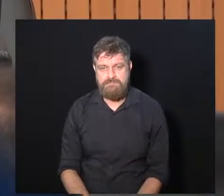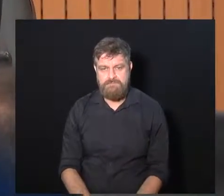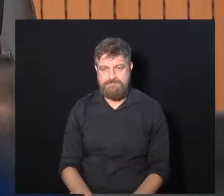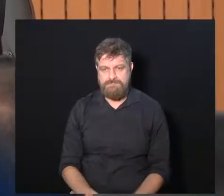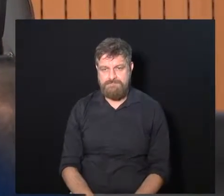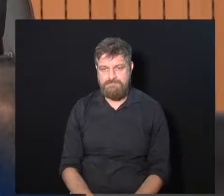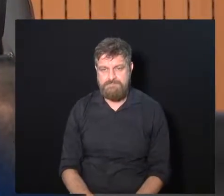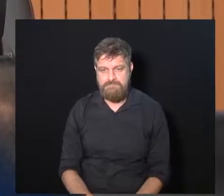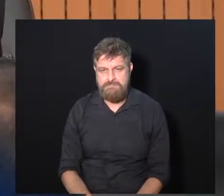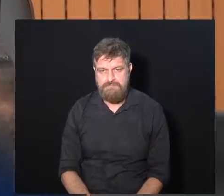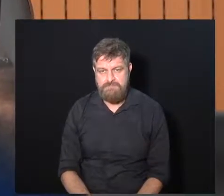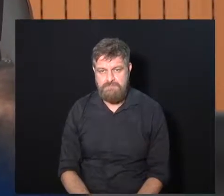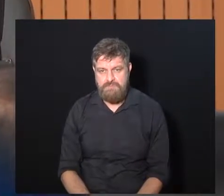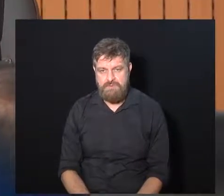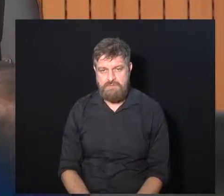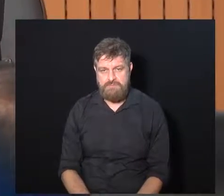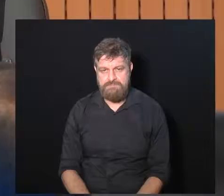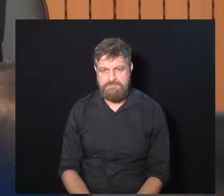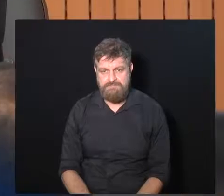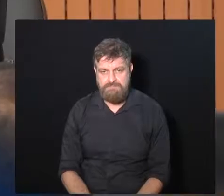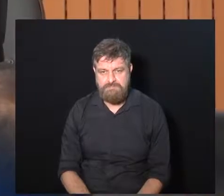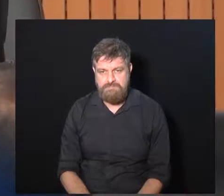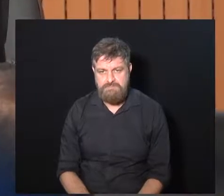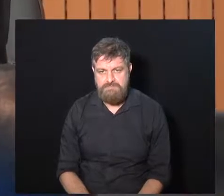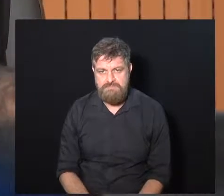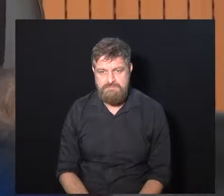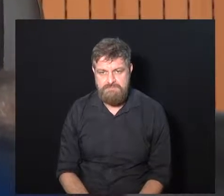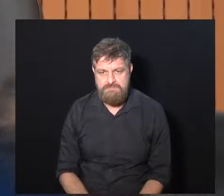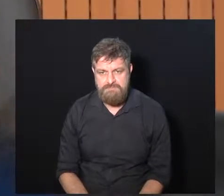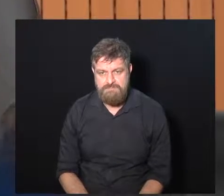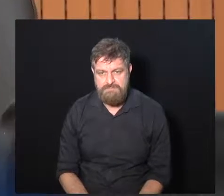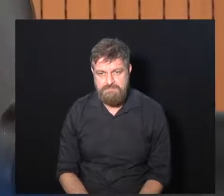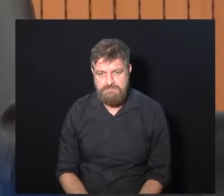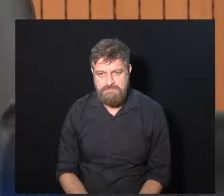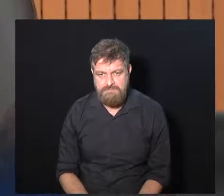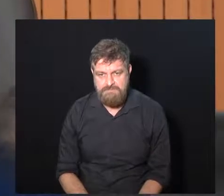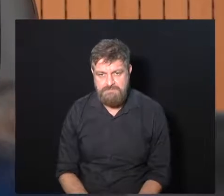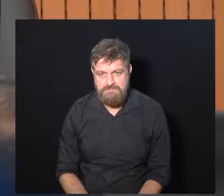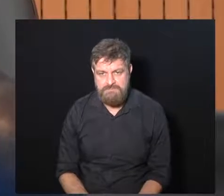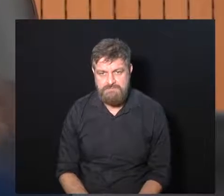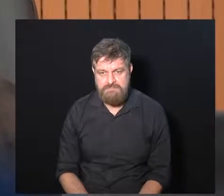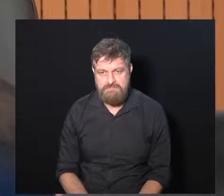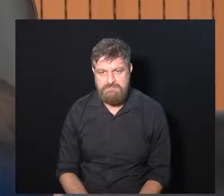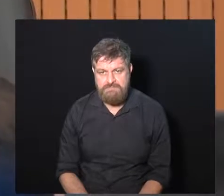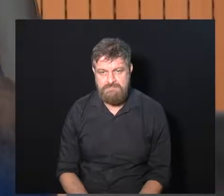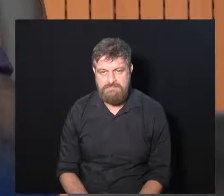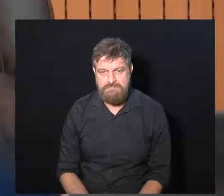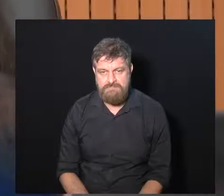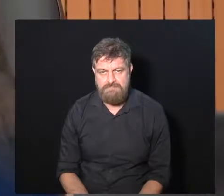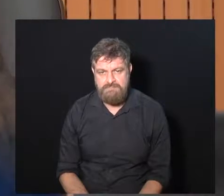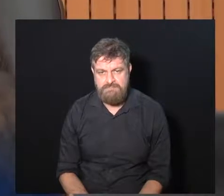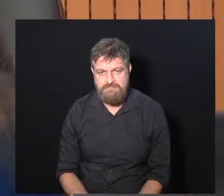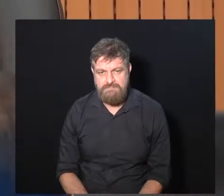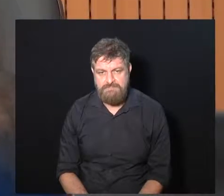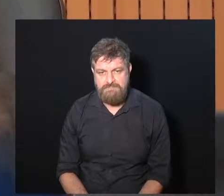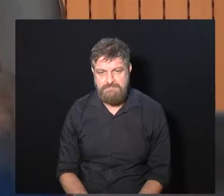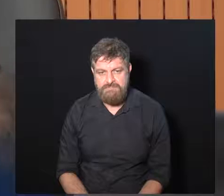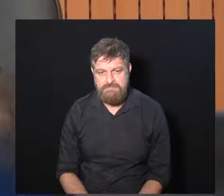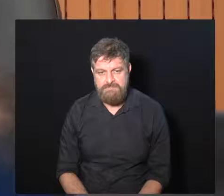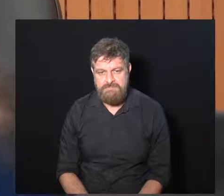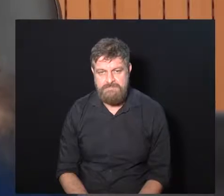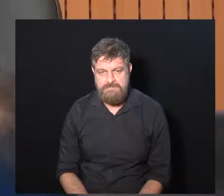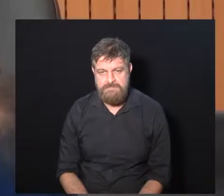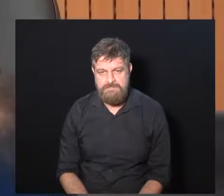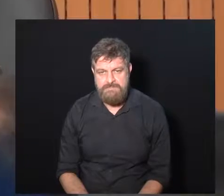Aí já está transmitindo? Tá. Como que... Ali ela... Sim, aí não transmite. Né? Ele vai passando lá já. Ele